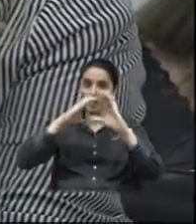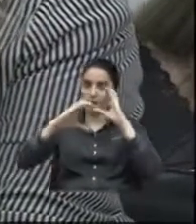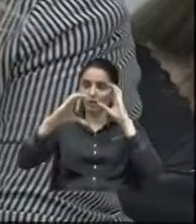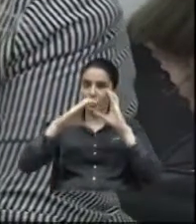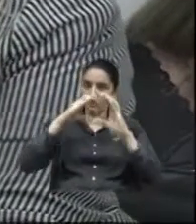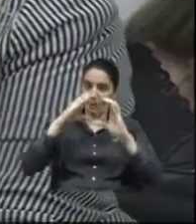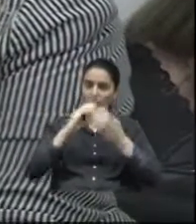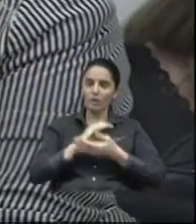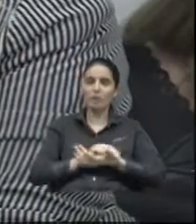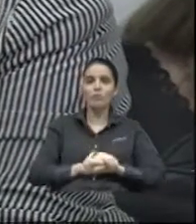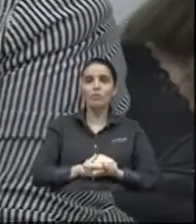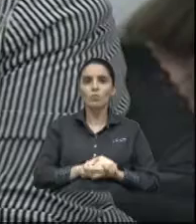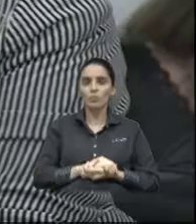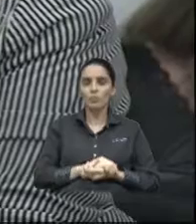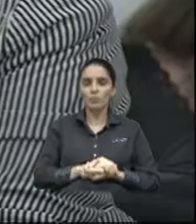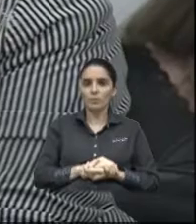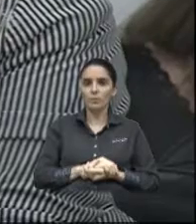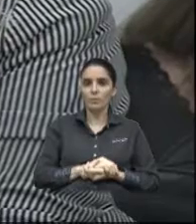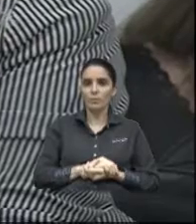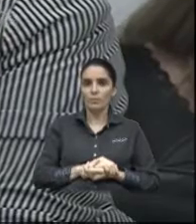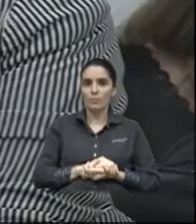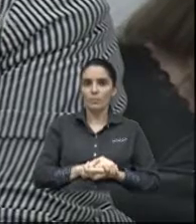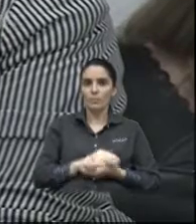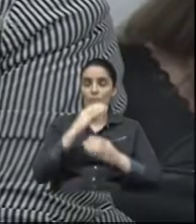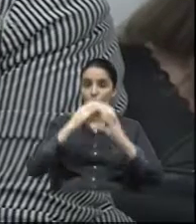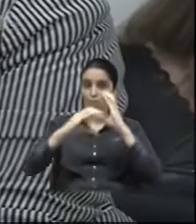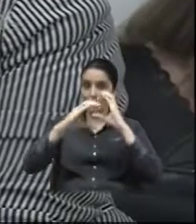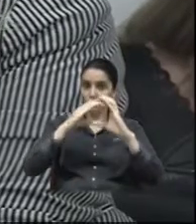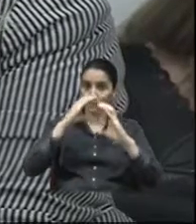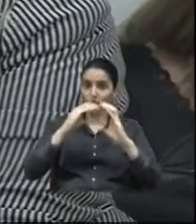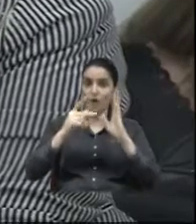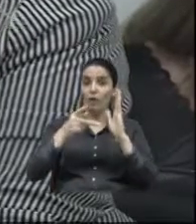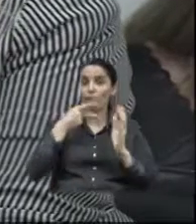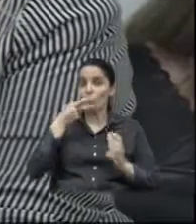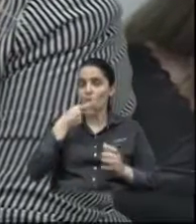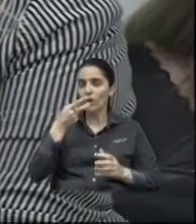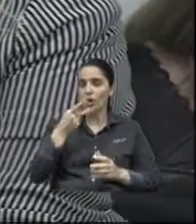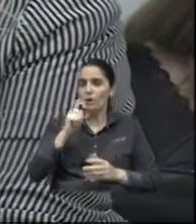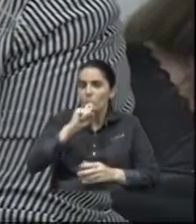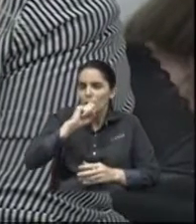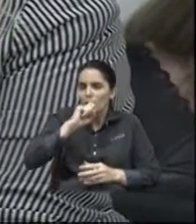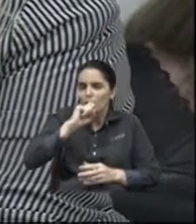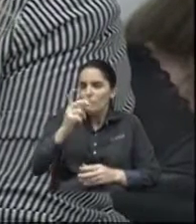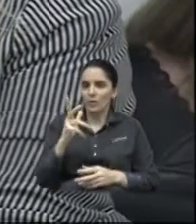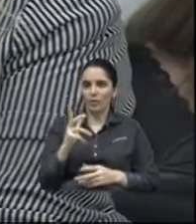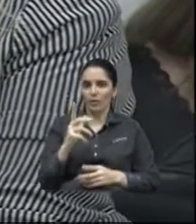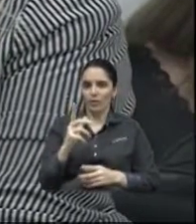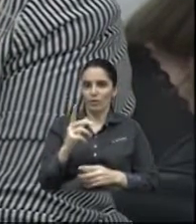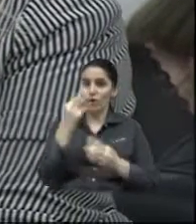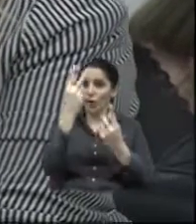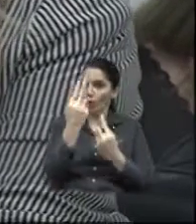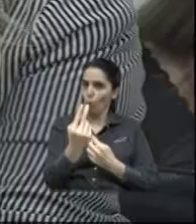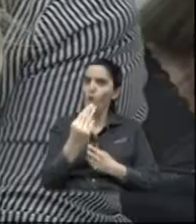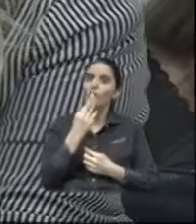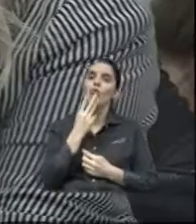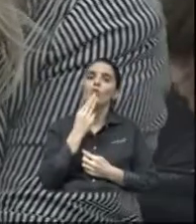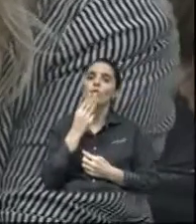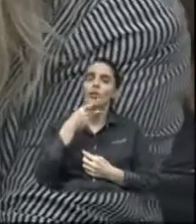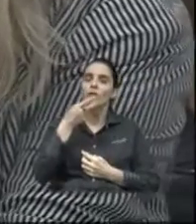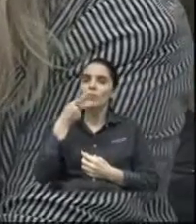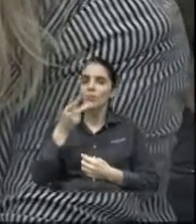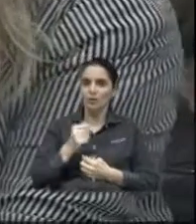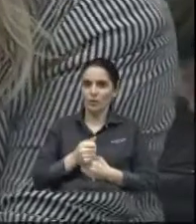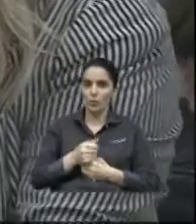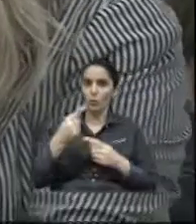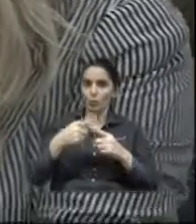saber cantar. Mas é a musiquinha da inveja boa, conforme o Vaguinho também falou. Porque eu